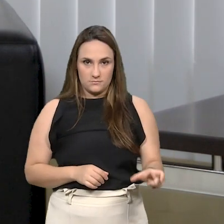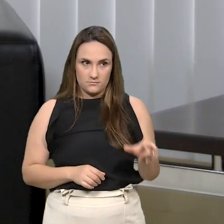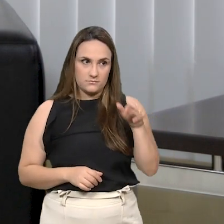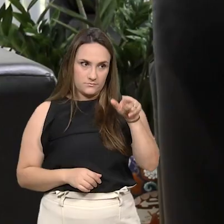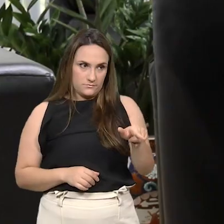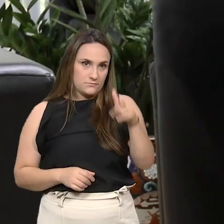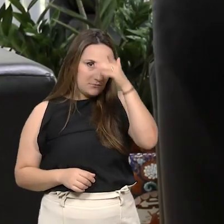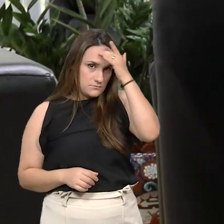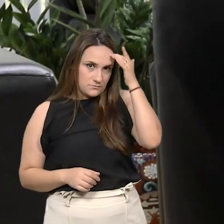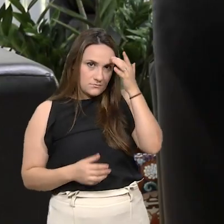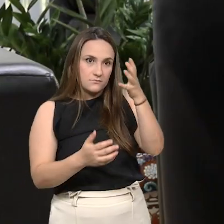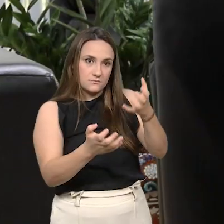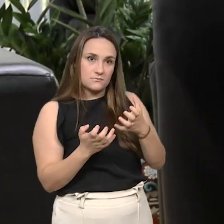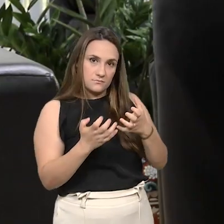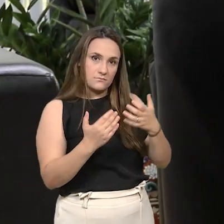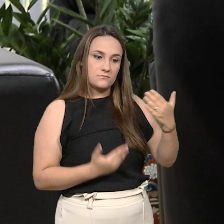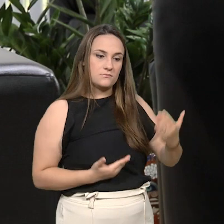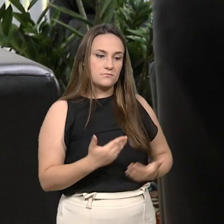jurisdicionado